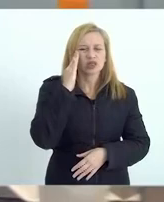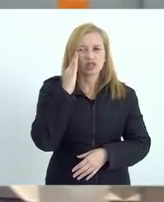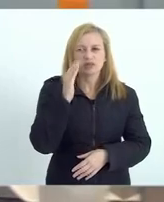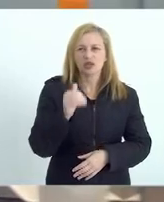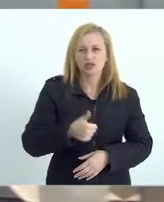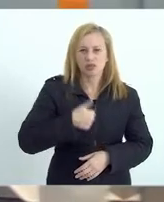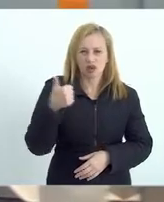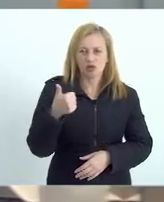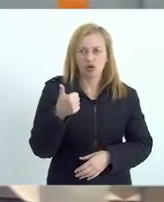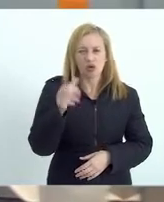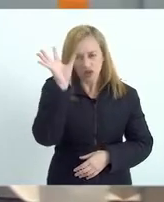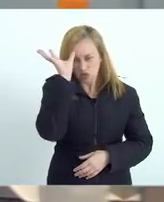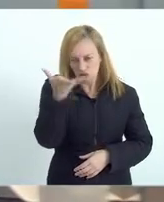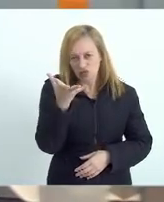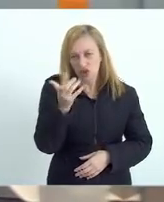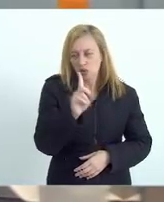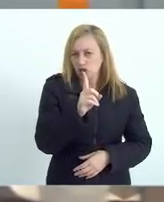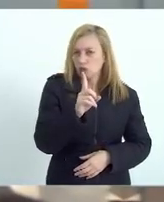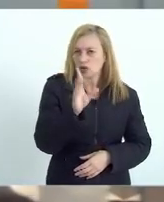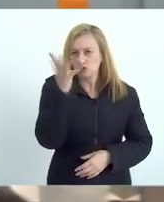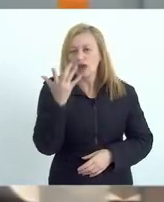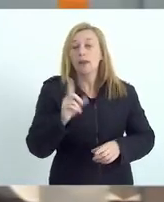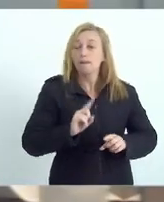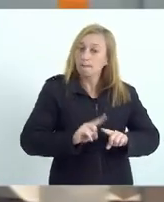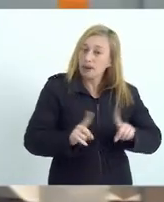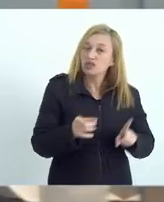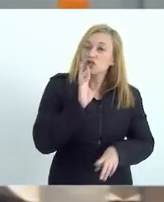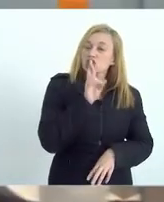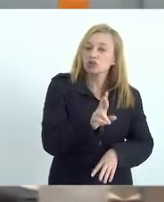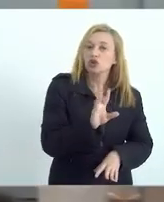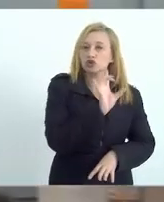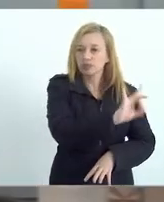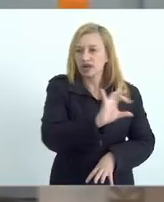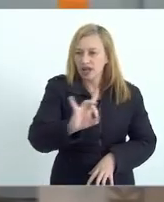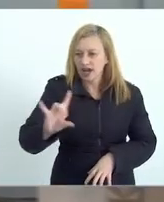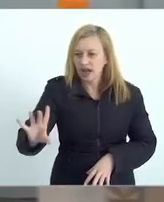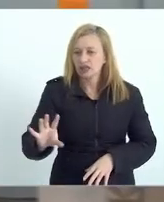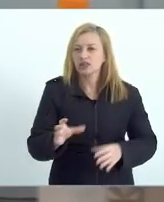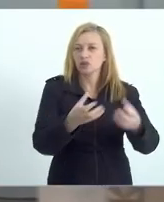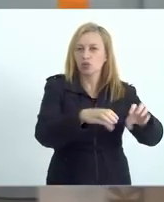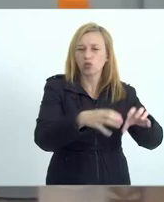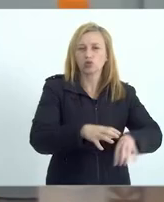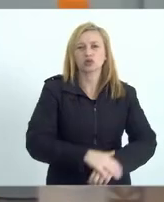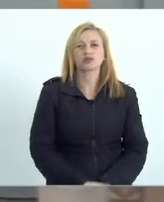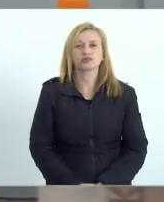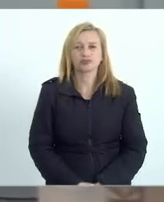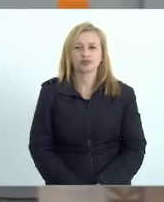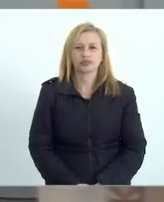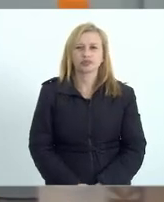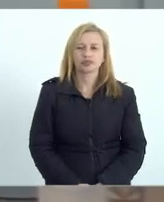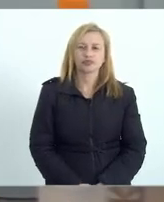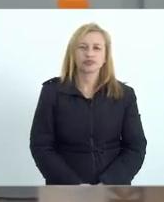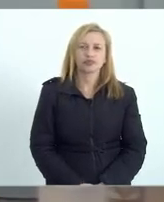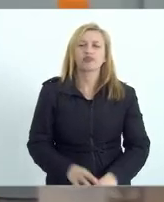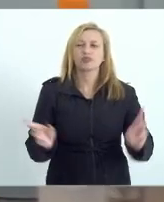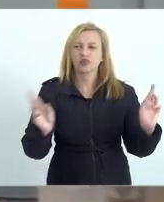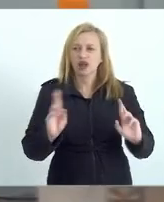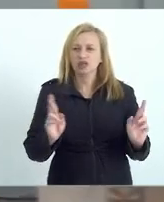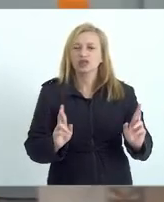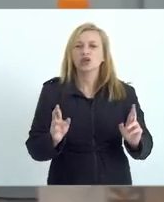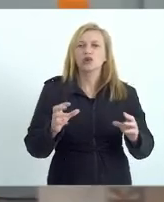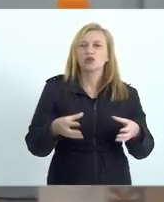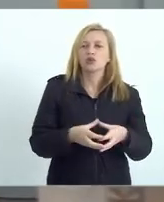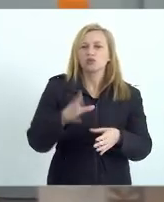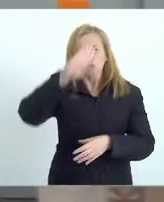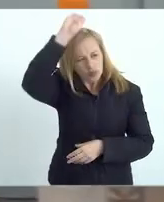por todas solucionar ou não solucionar Mas tem uma resposta definitiva para cada caso é o seguinte relação Corpo de Bombeiros a gente tem um